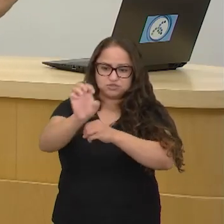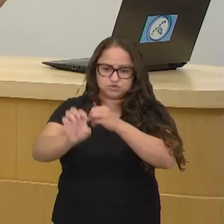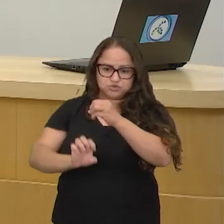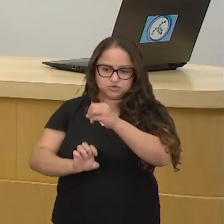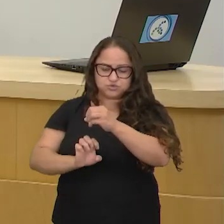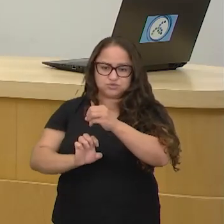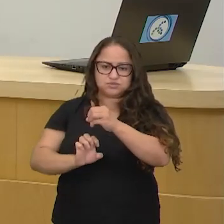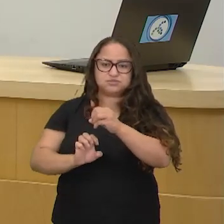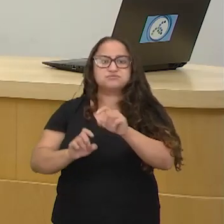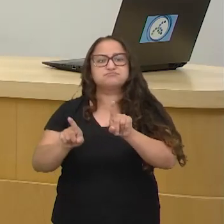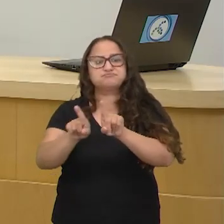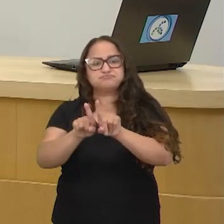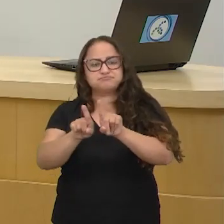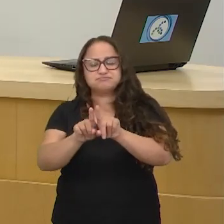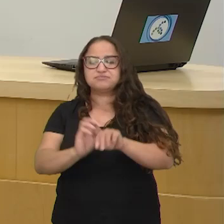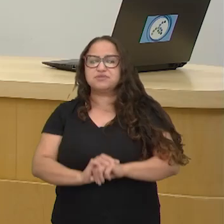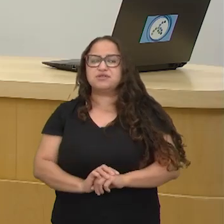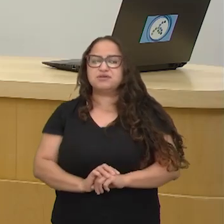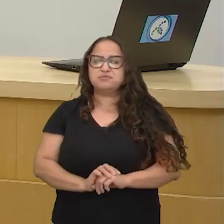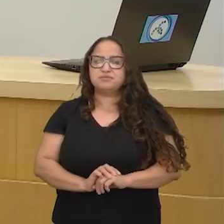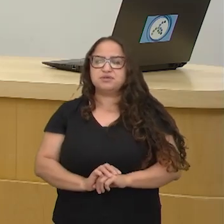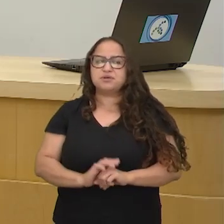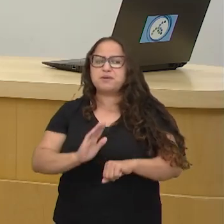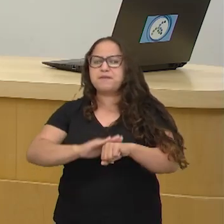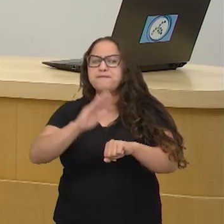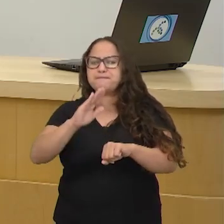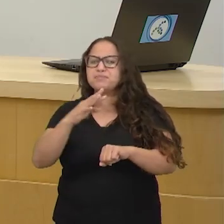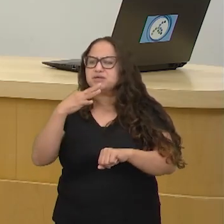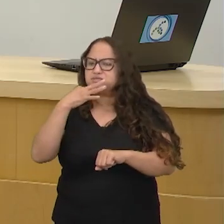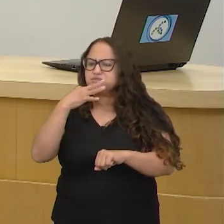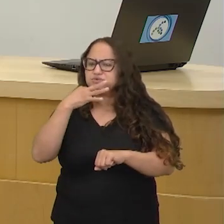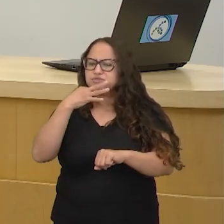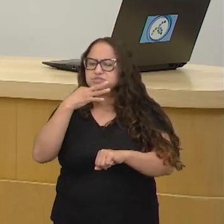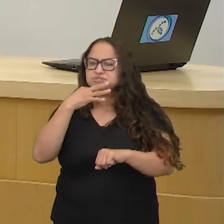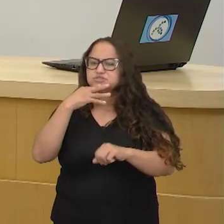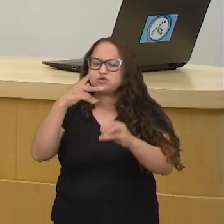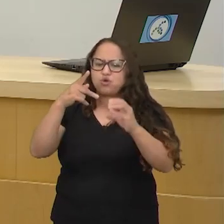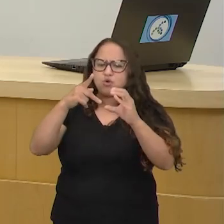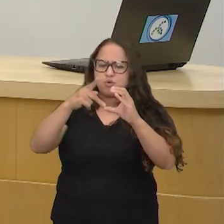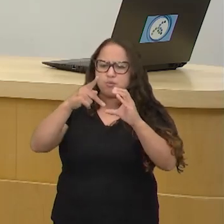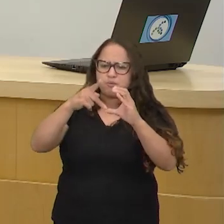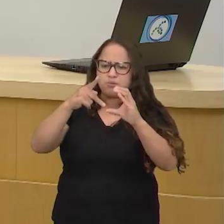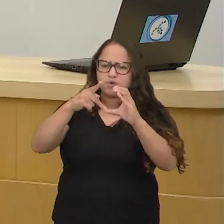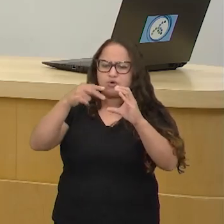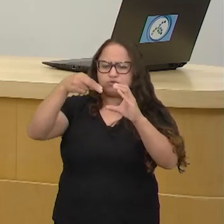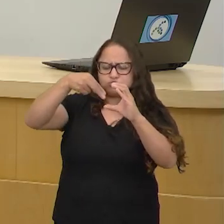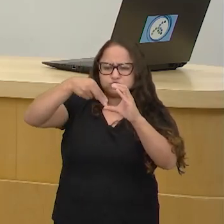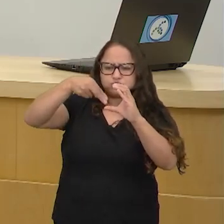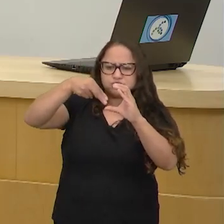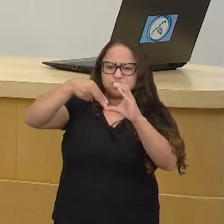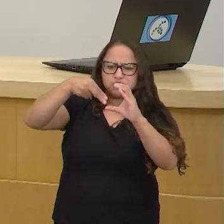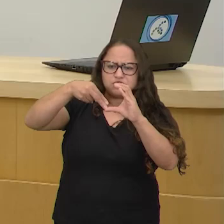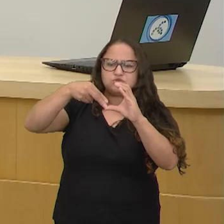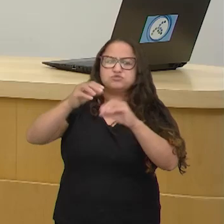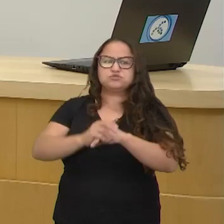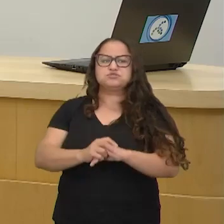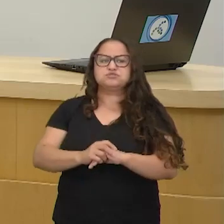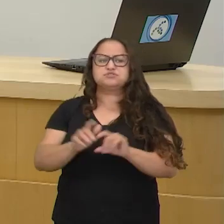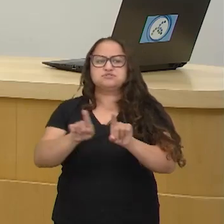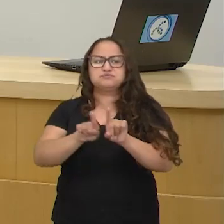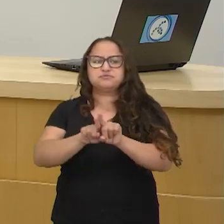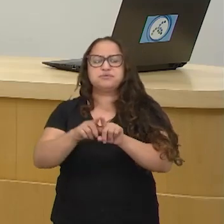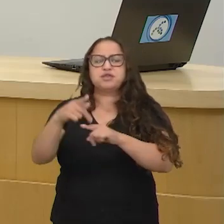isso. Os elétrons, os mais conhecidos, né, que o pessoal comenta muito, é os prótons, né, os nêutrons, os elétrons, que são os